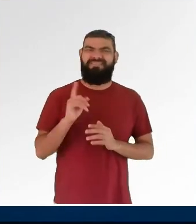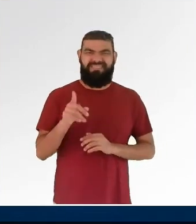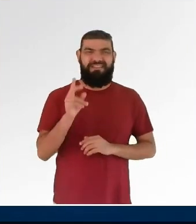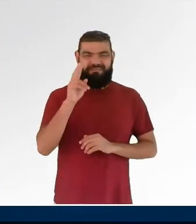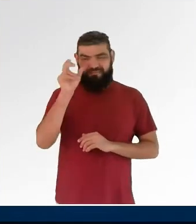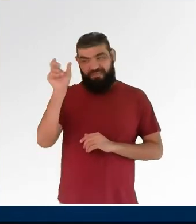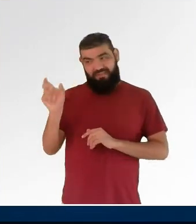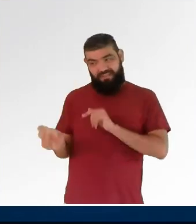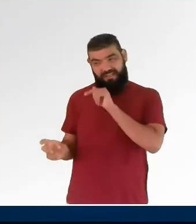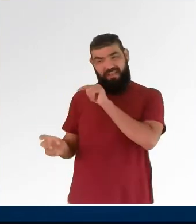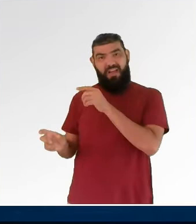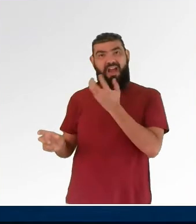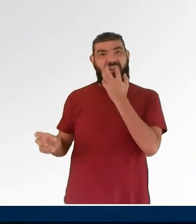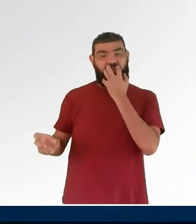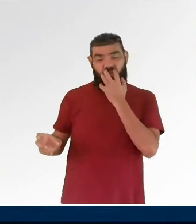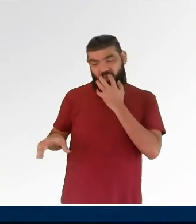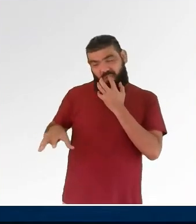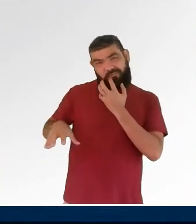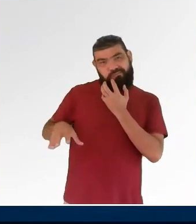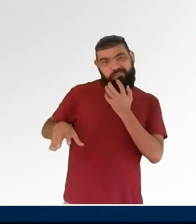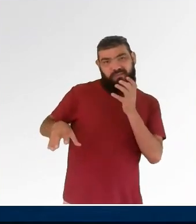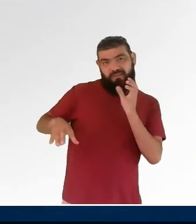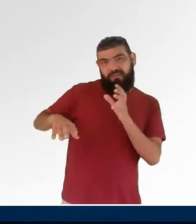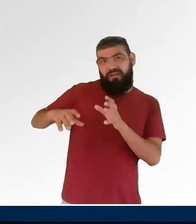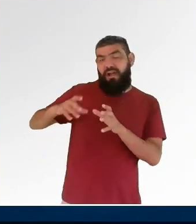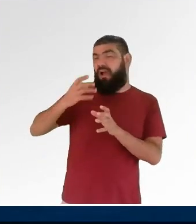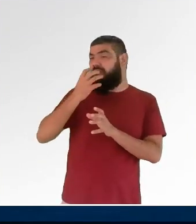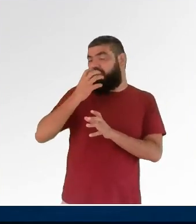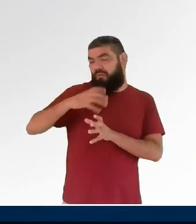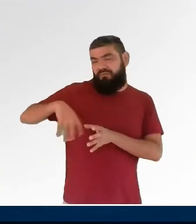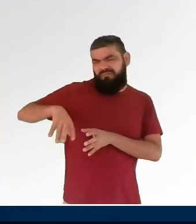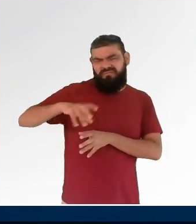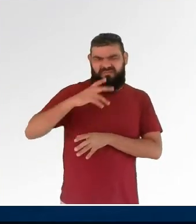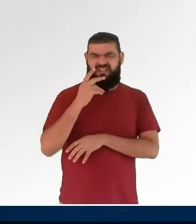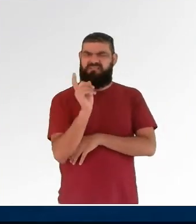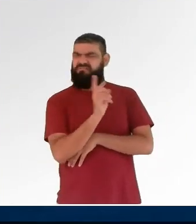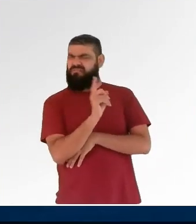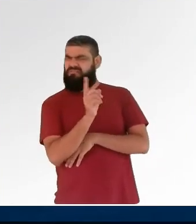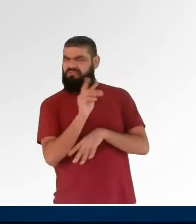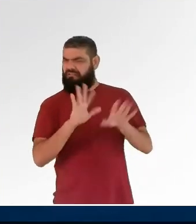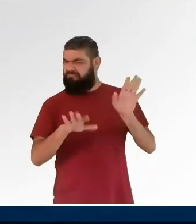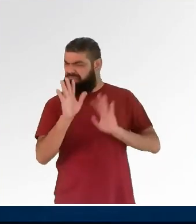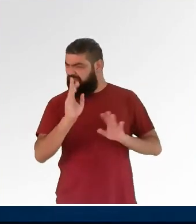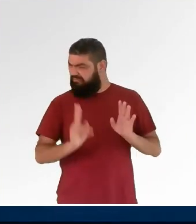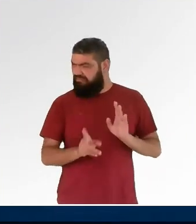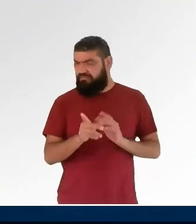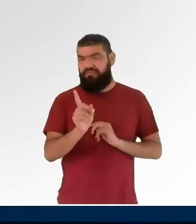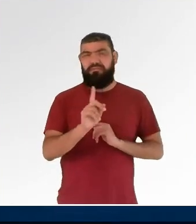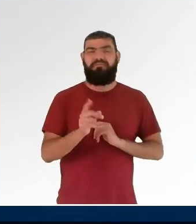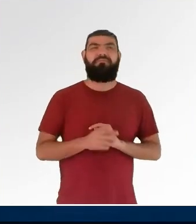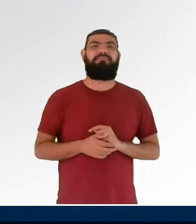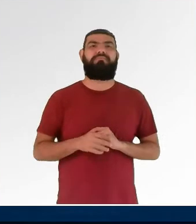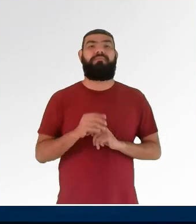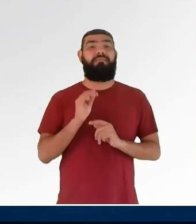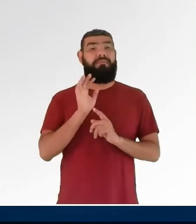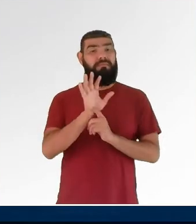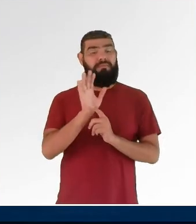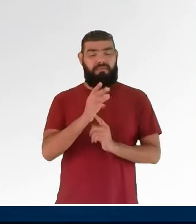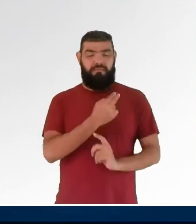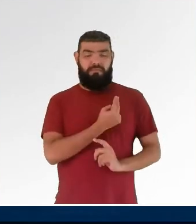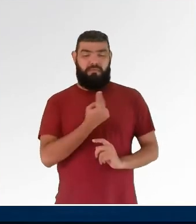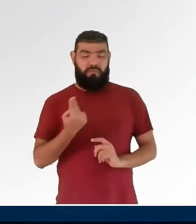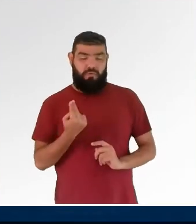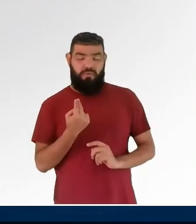Nosso personagem diz que nem sempre é assim. Às vezes não é assim. Ele se apresenta, meu nome é Uno, minha